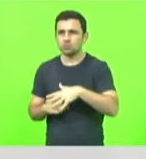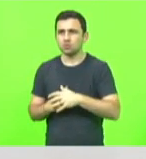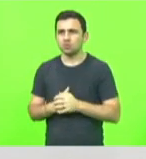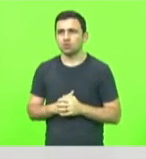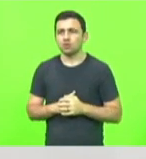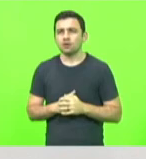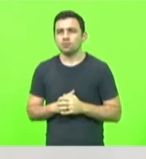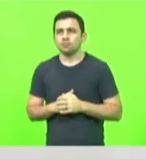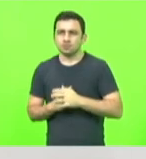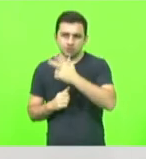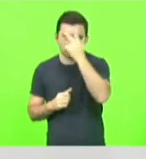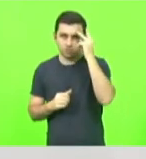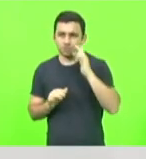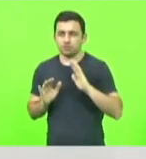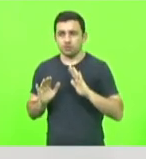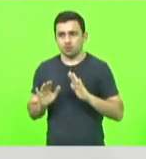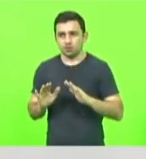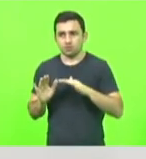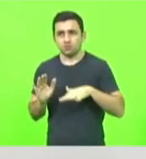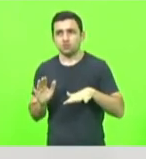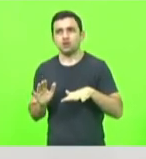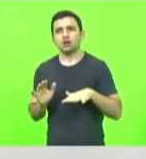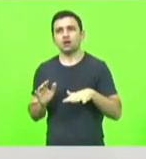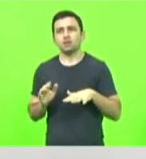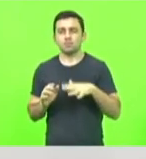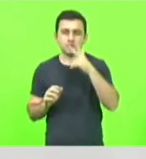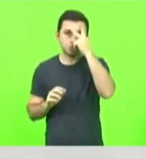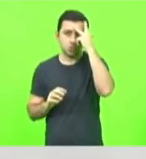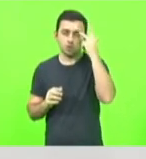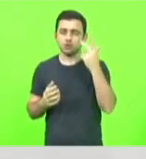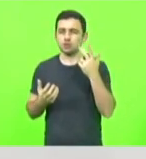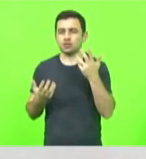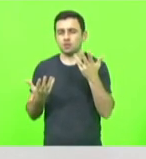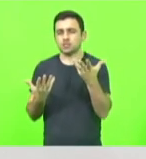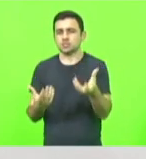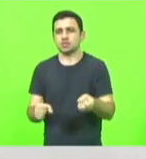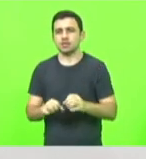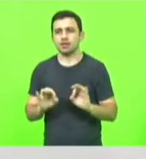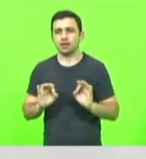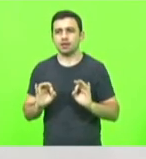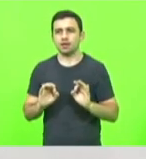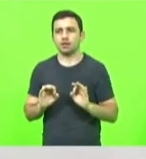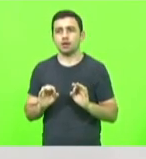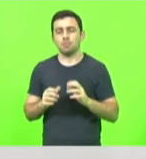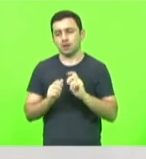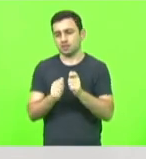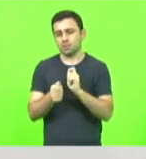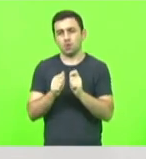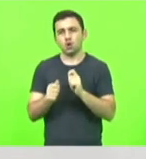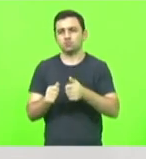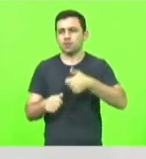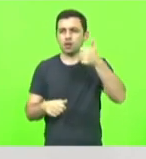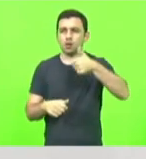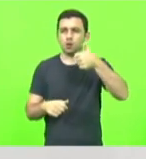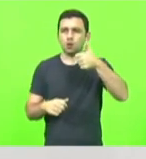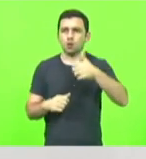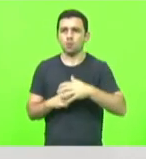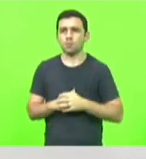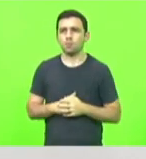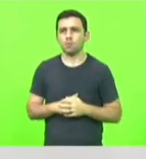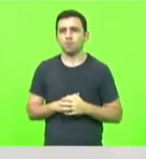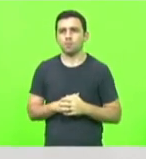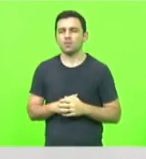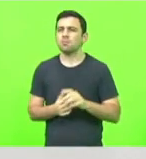ali manifestando. O negacionista ele pode dizer, olha, passaporte é a saída. Onde que um